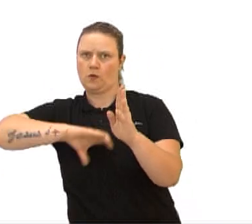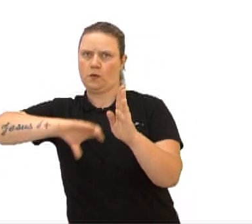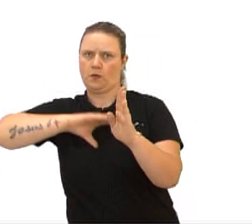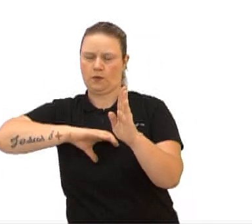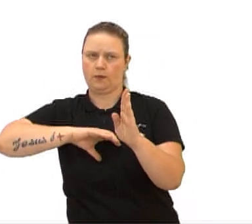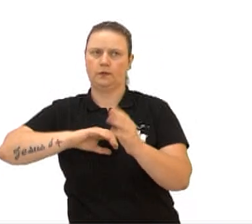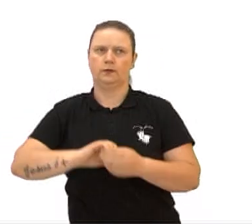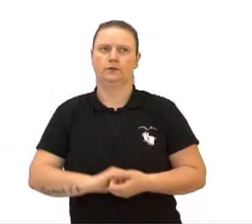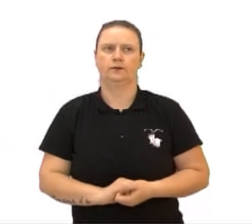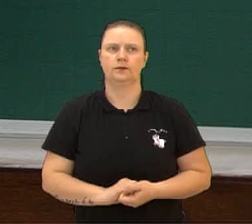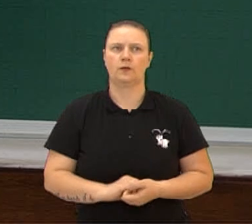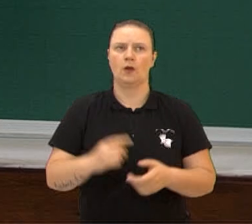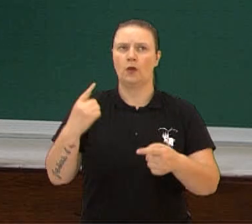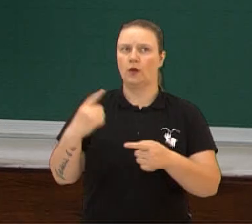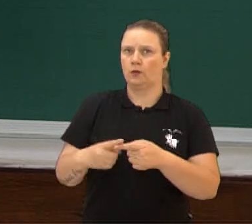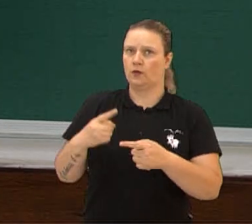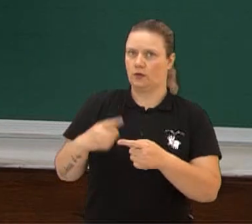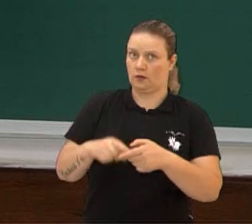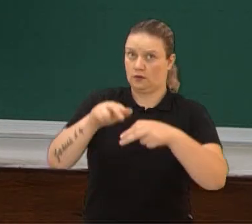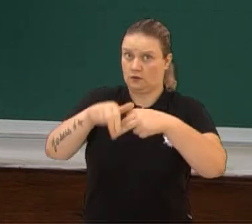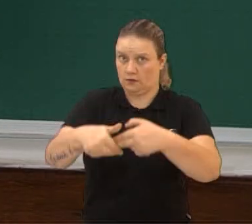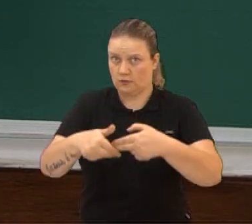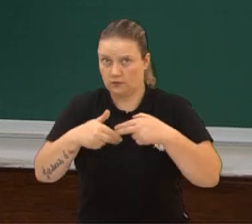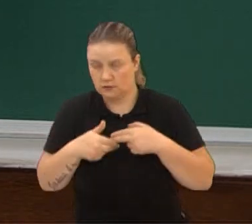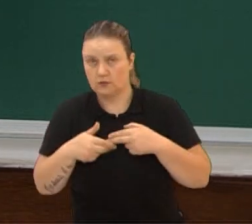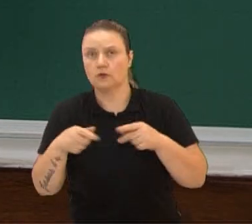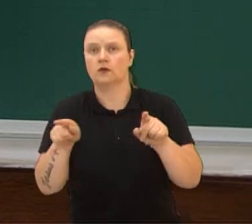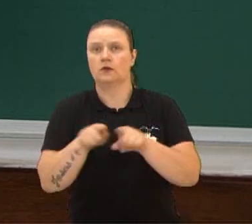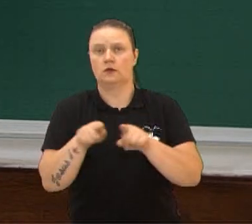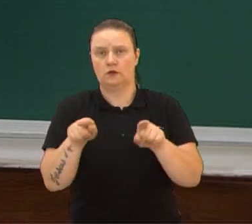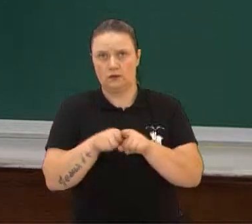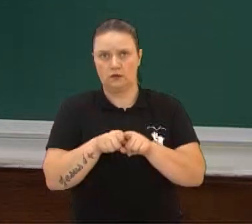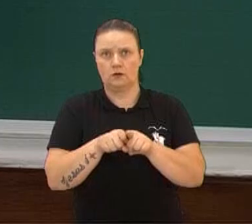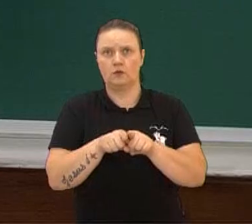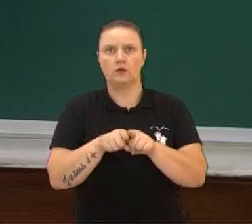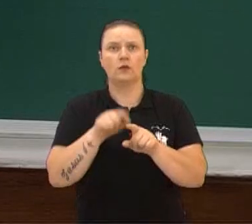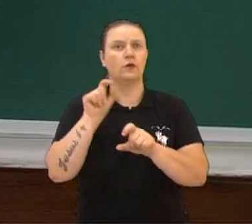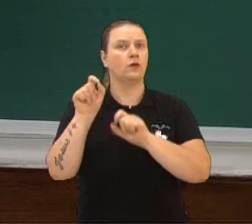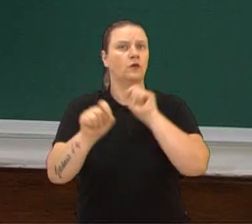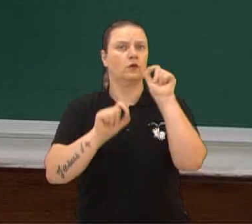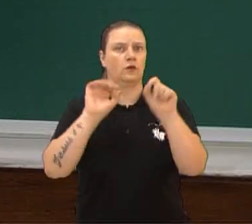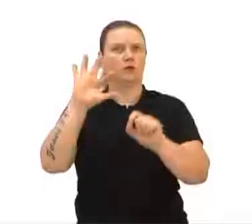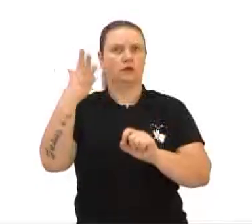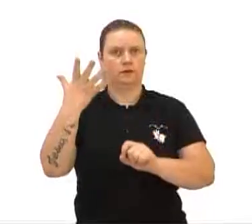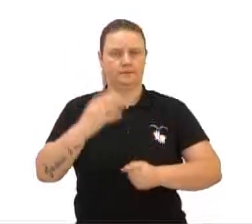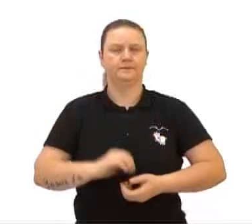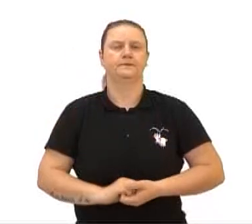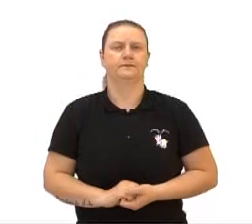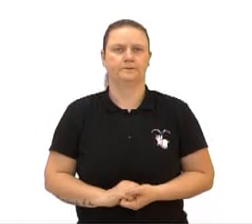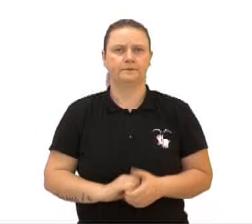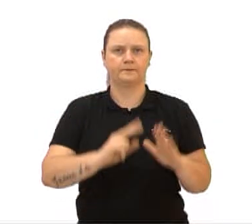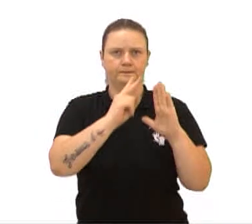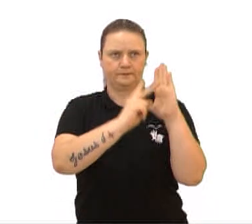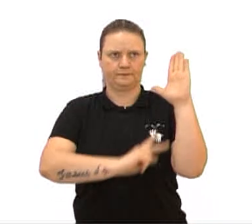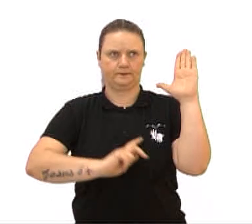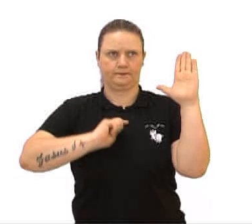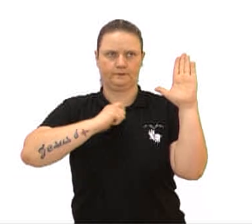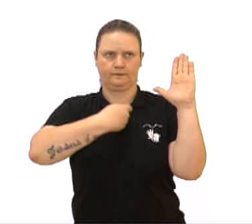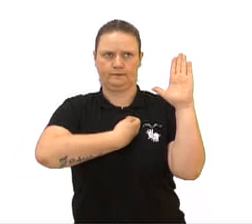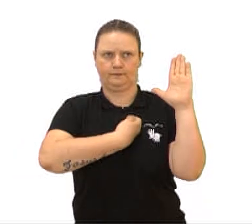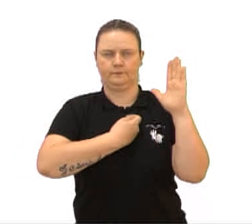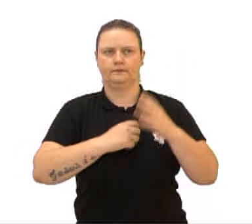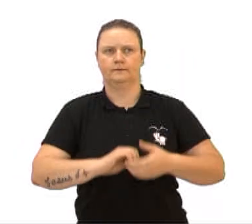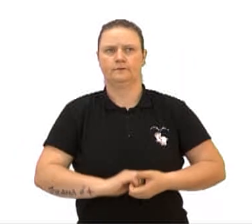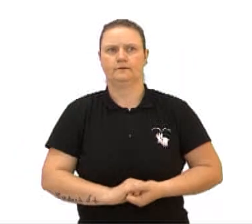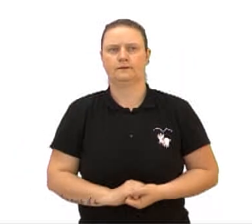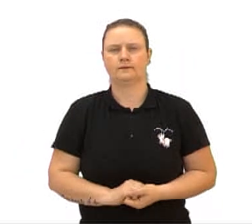Portugal. Por isso, então, por lo tanto, nós outros brasileiros tuvimos nosso território colonizado